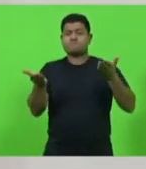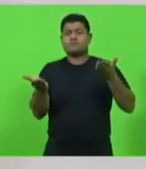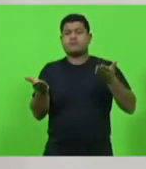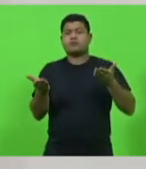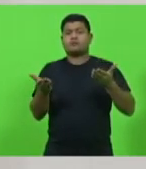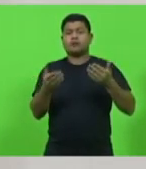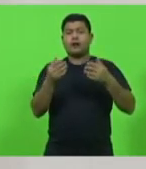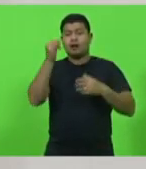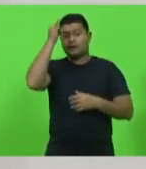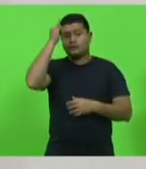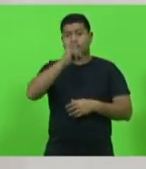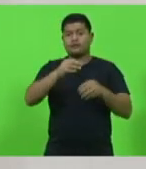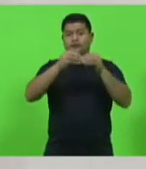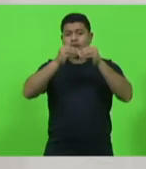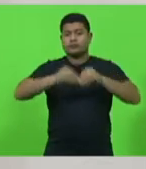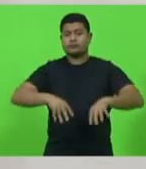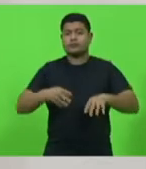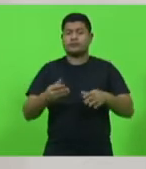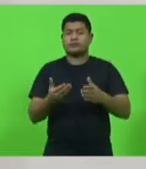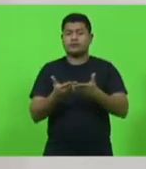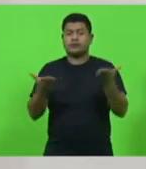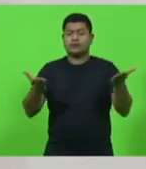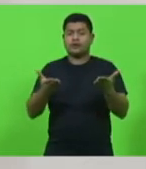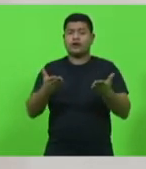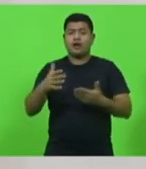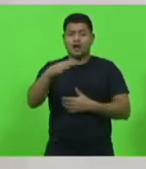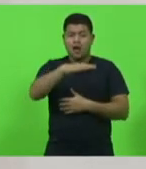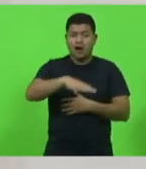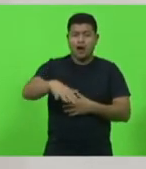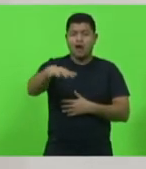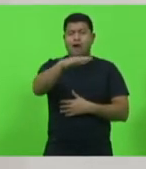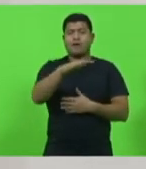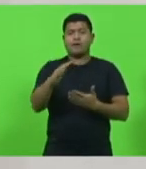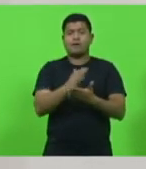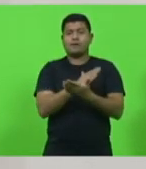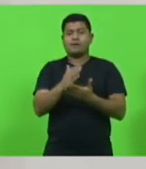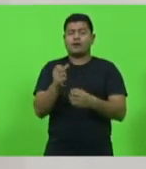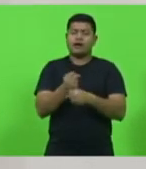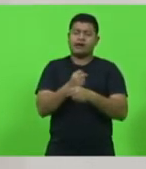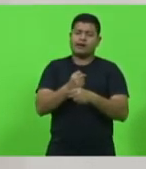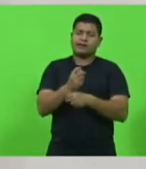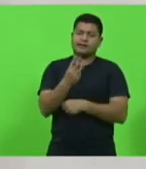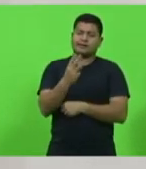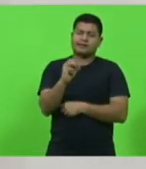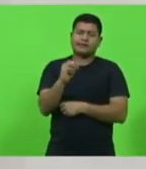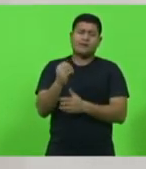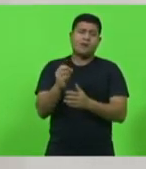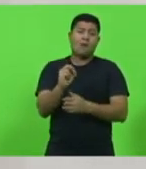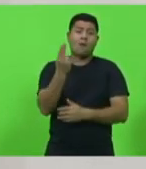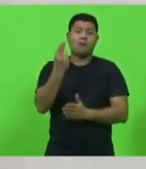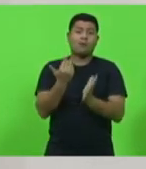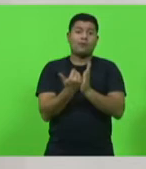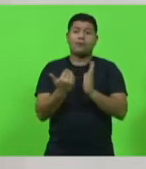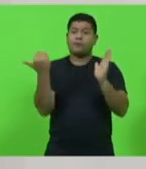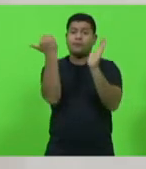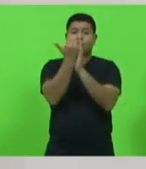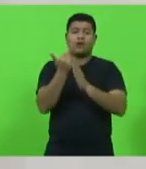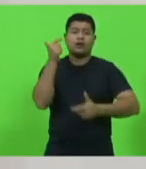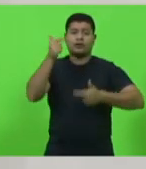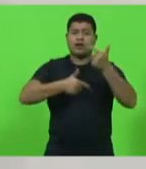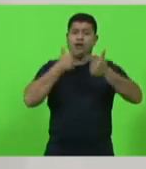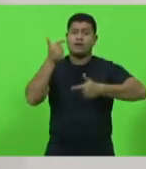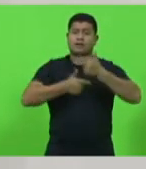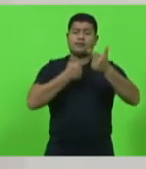prejudicar aqueles que já estão há 30 anos ou mais no serviço público e,